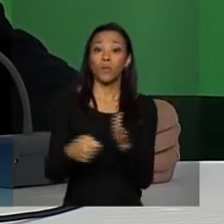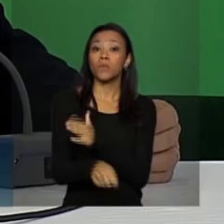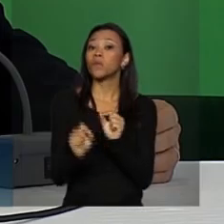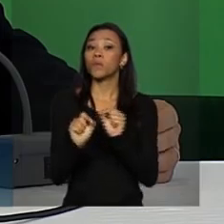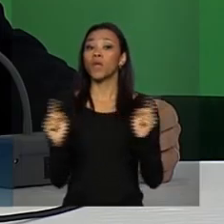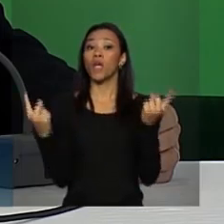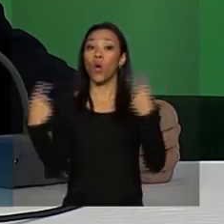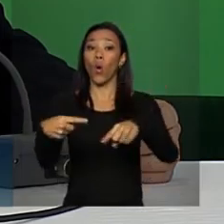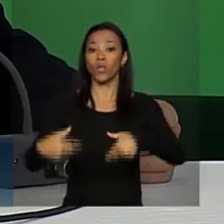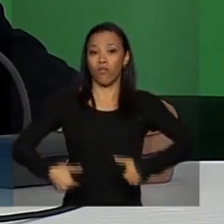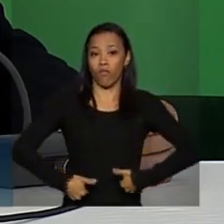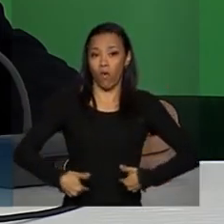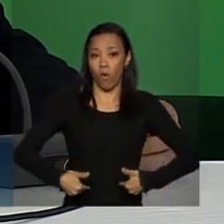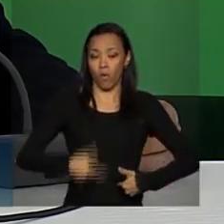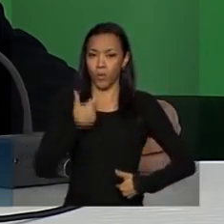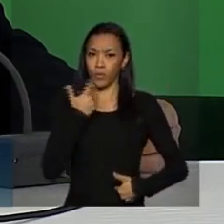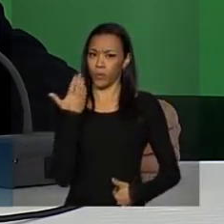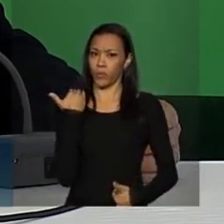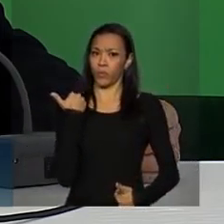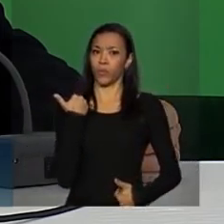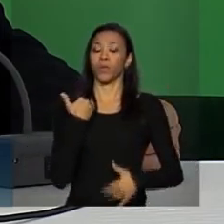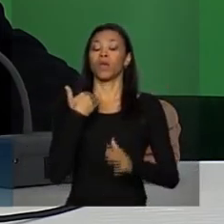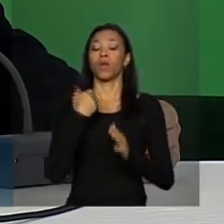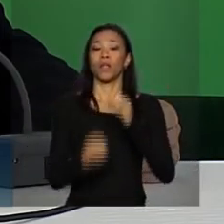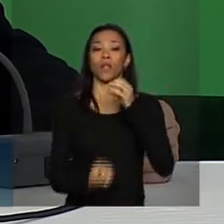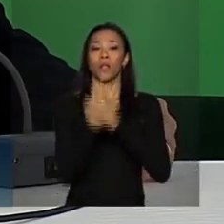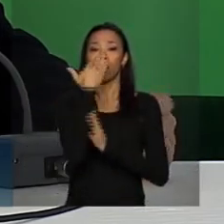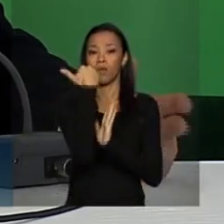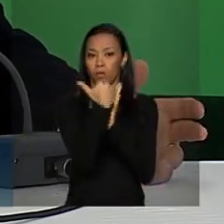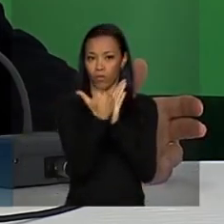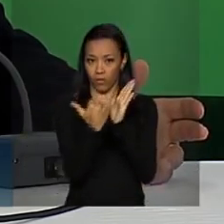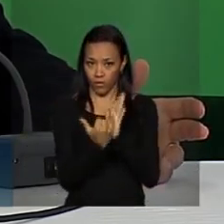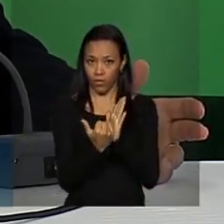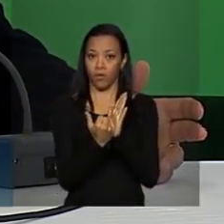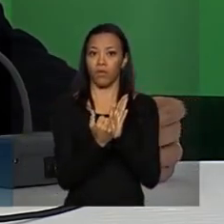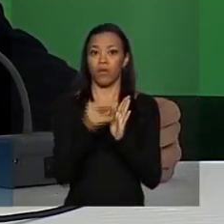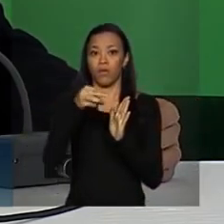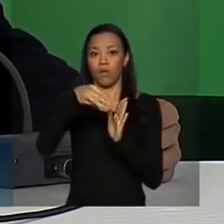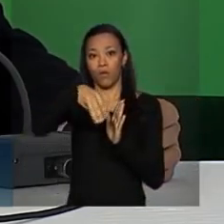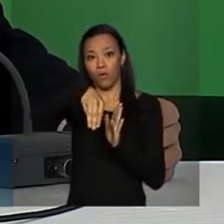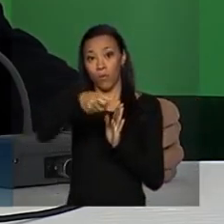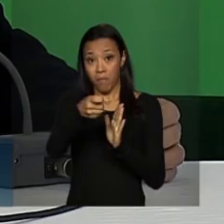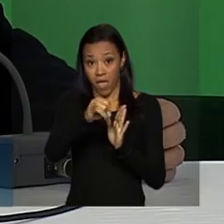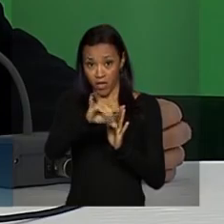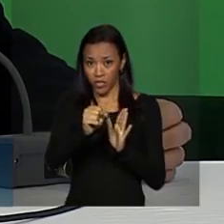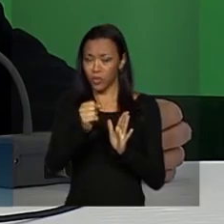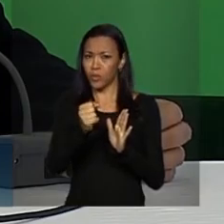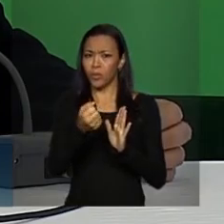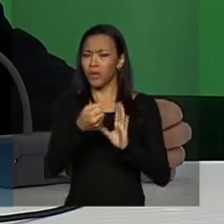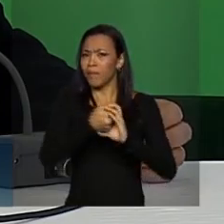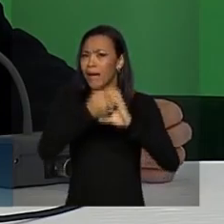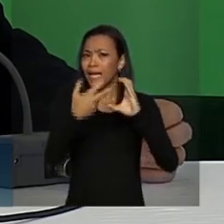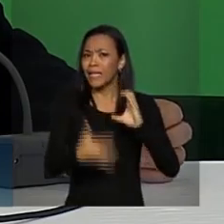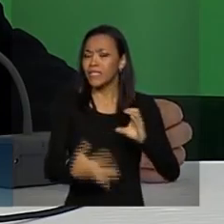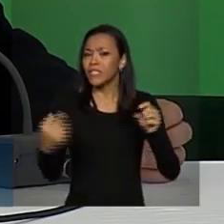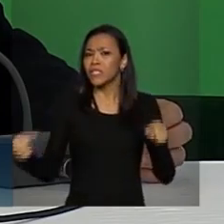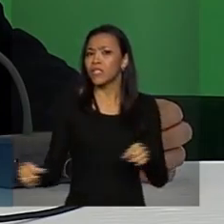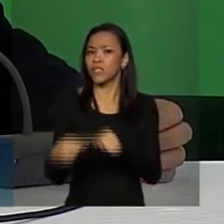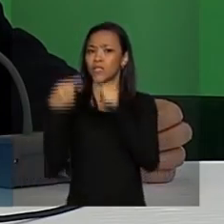México lançou recentemente um programa com algumas características semelhantes ao